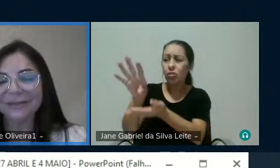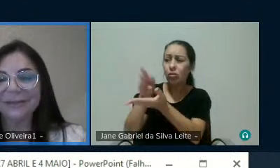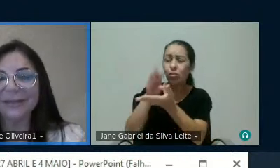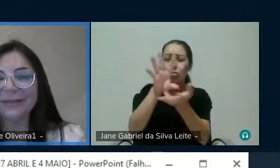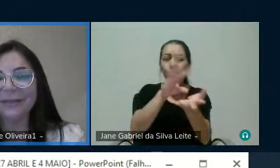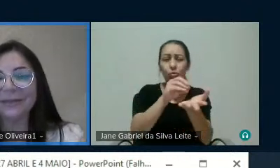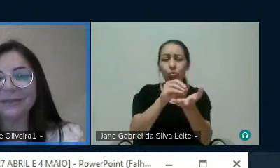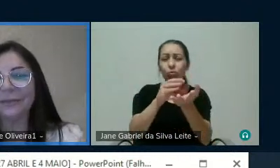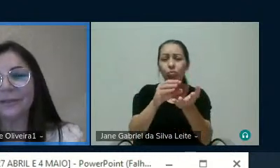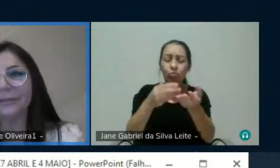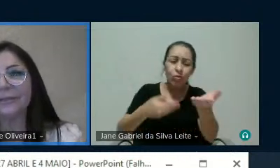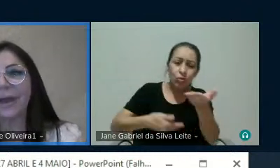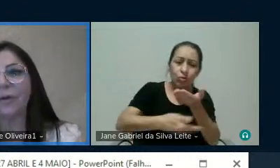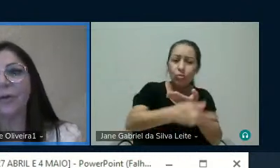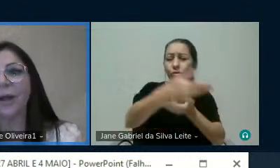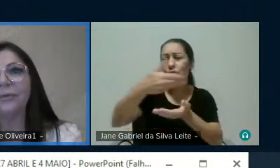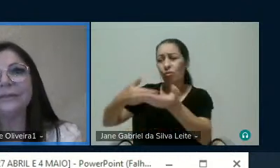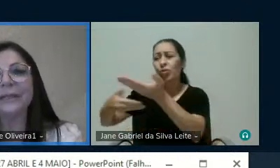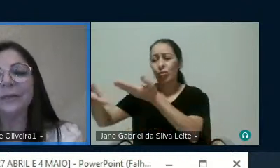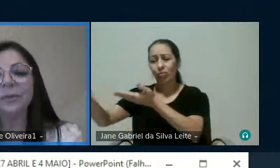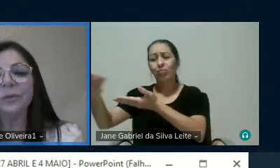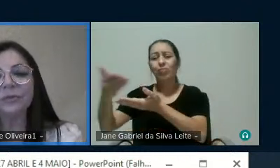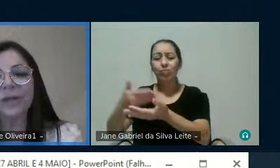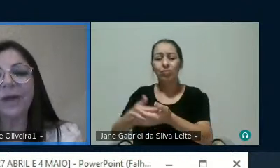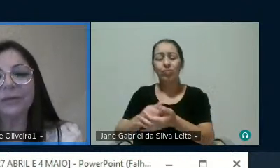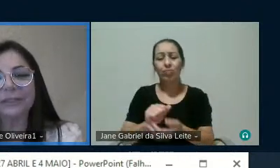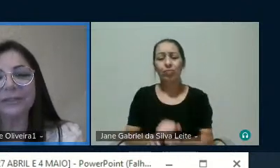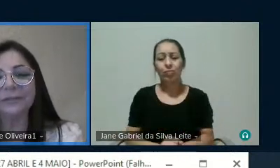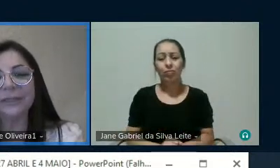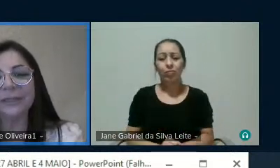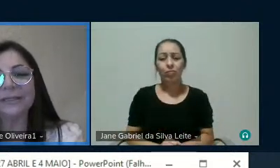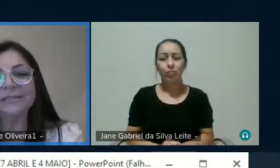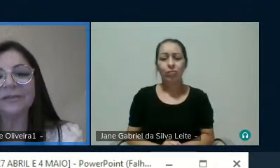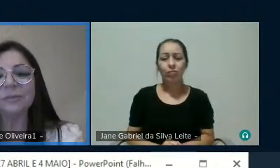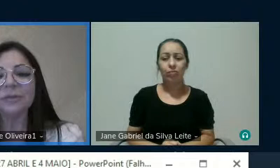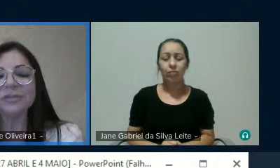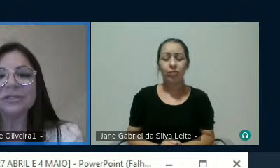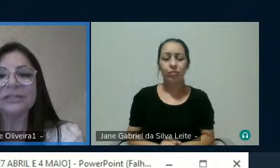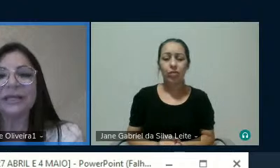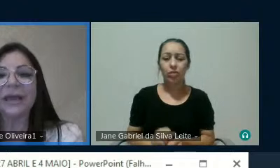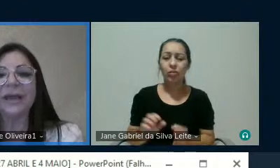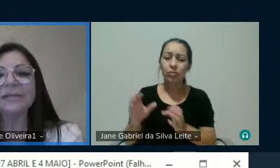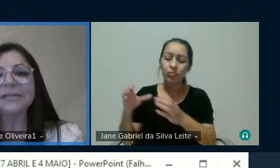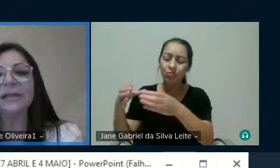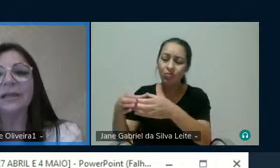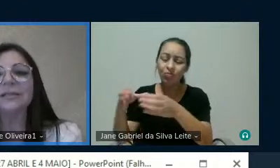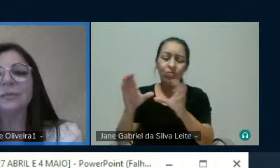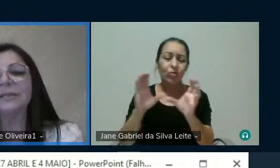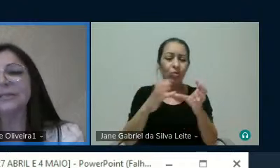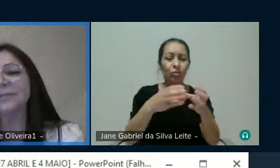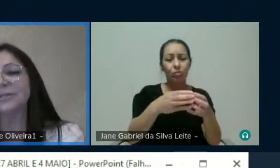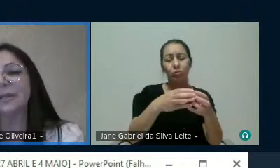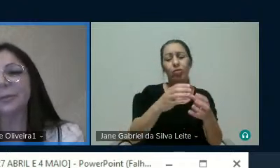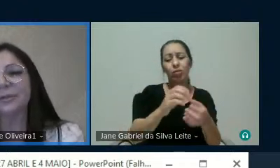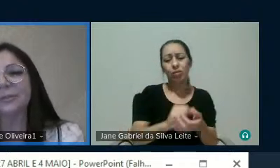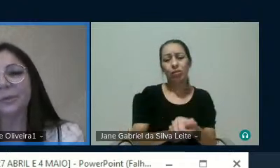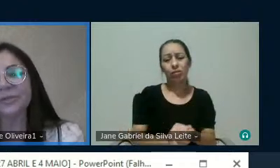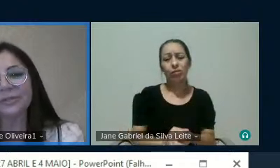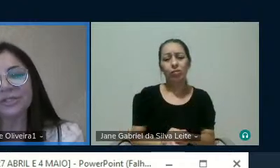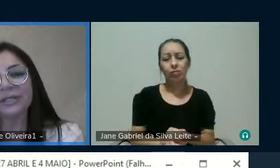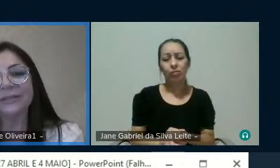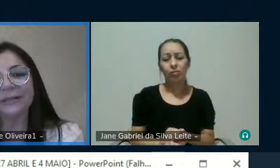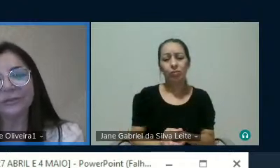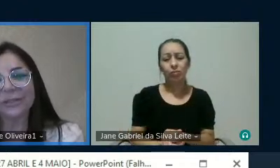né? Então, há um intercâmbio cultural aqui na questão das produções literárias, nas questões